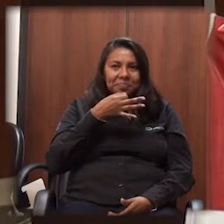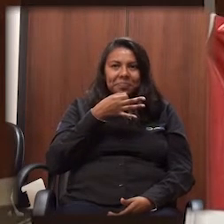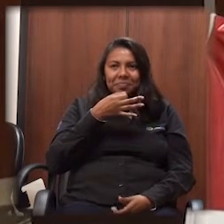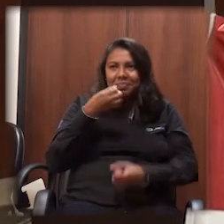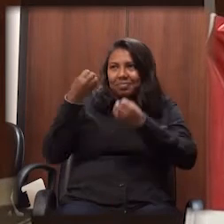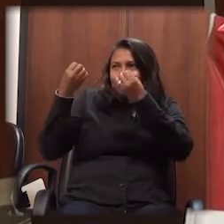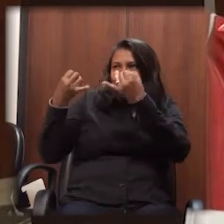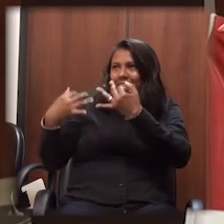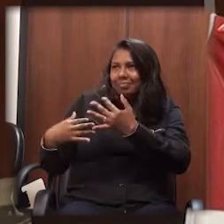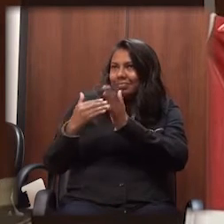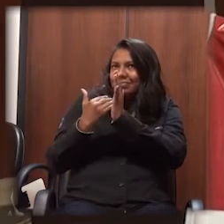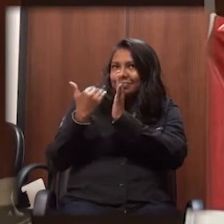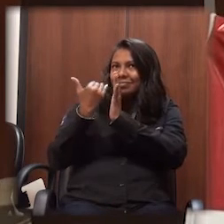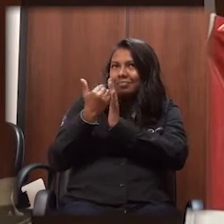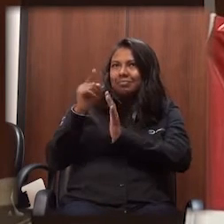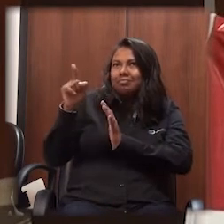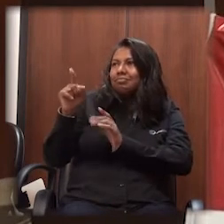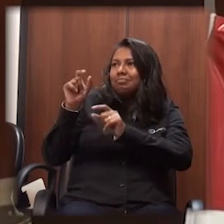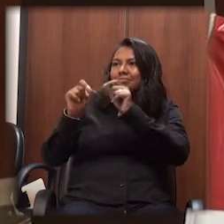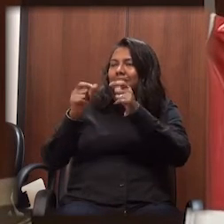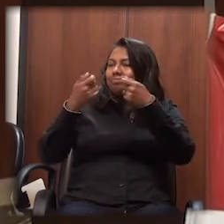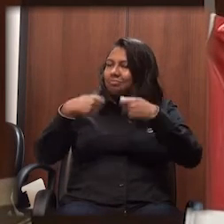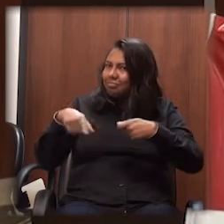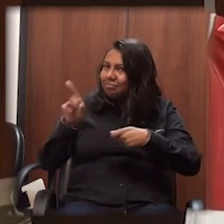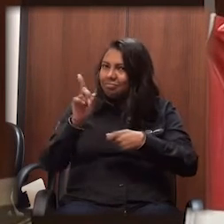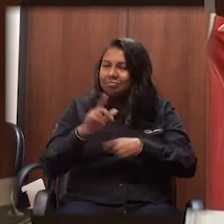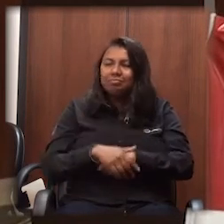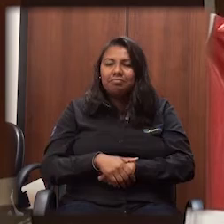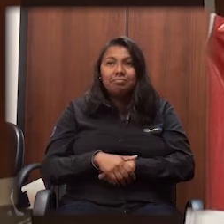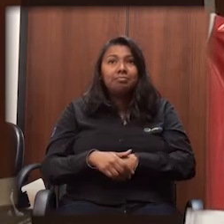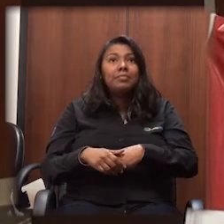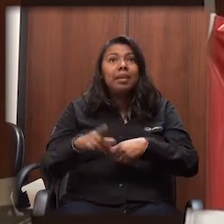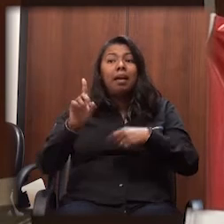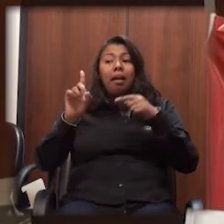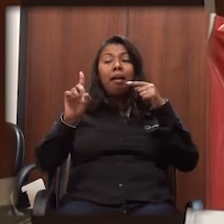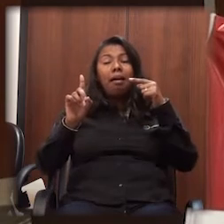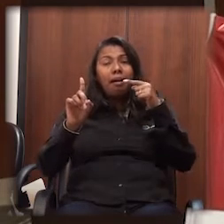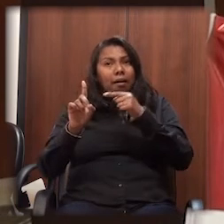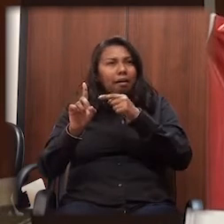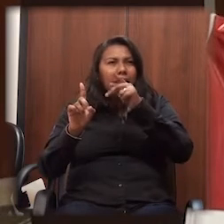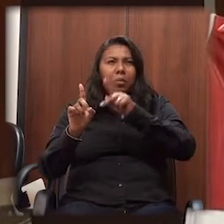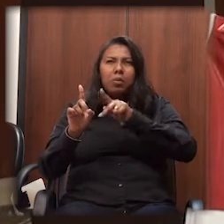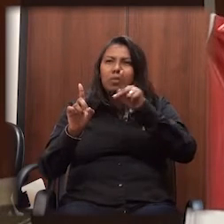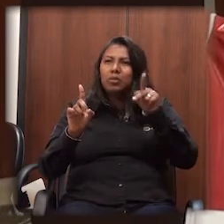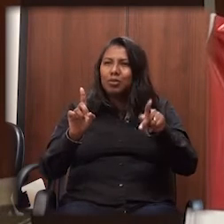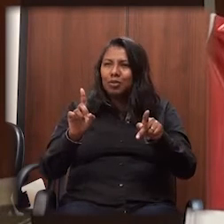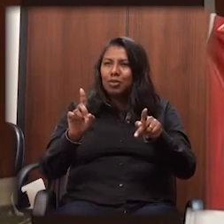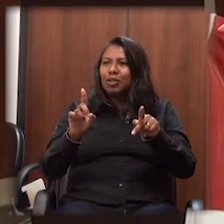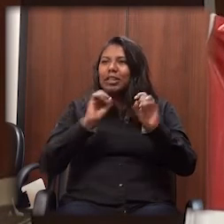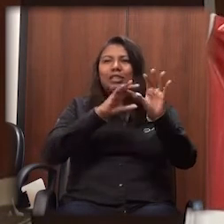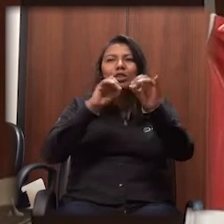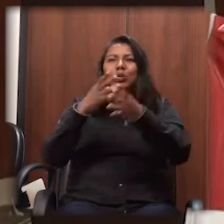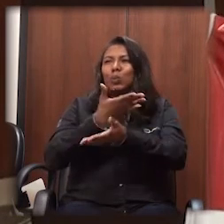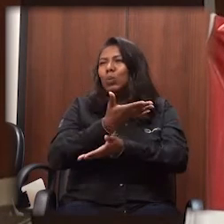mais apresentações, porque ela, penso eu, que tem sido a professora de muitos aqui, minha